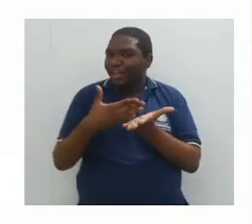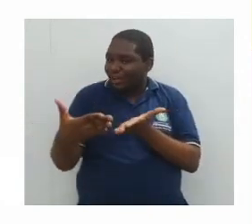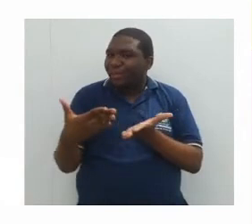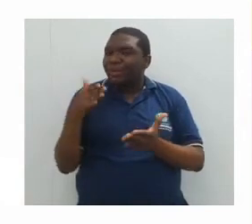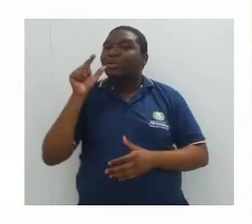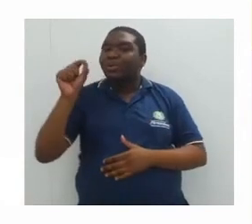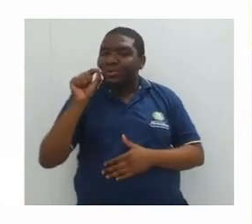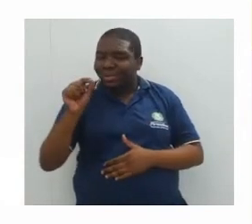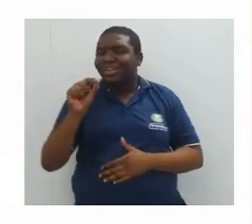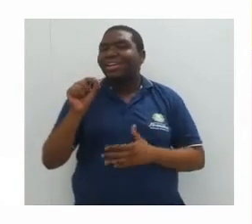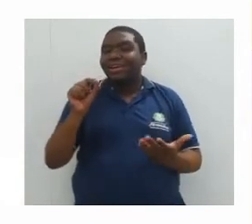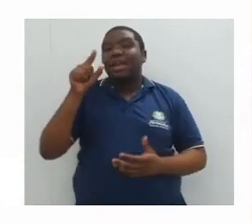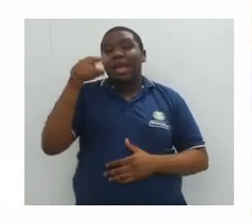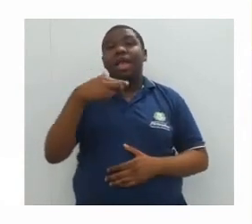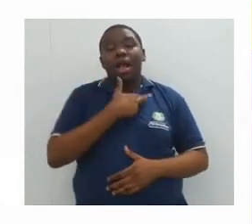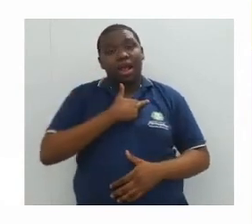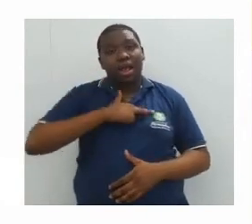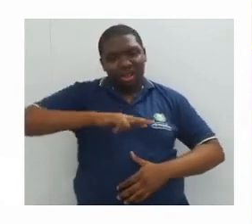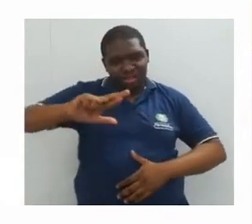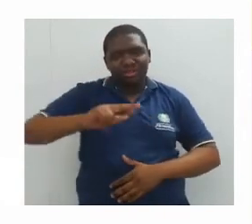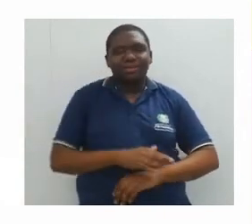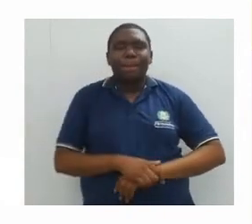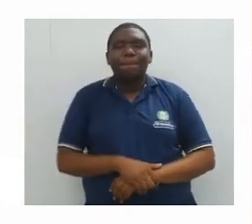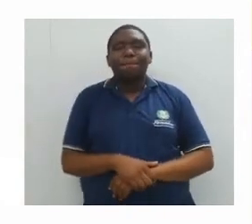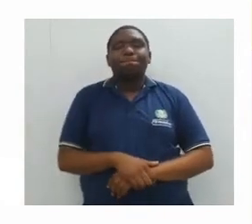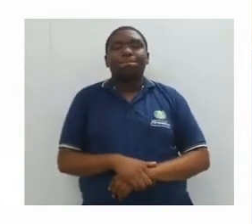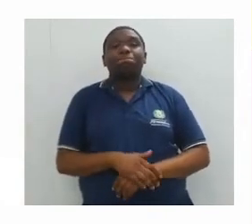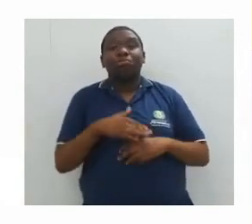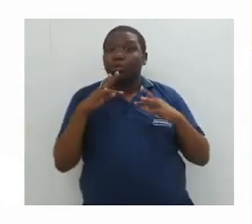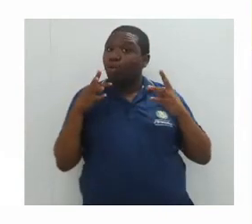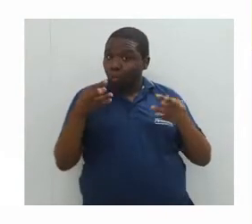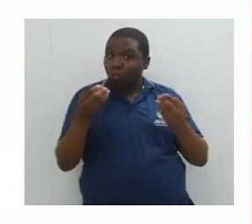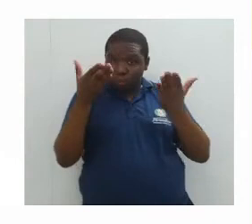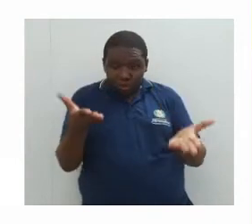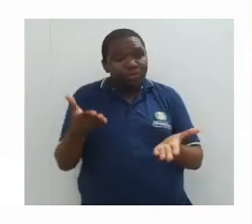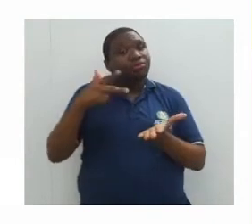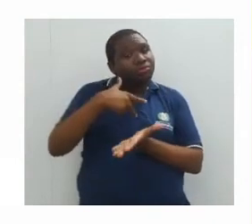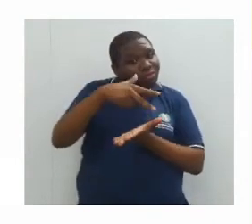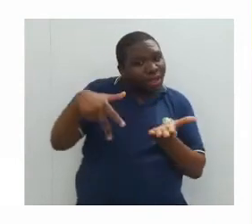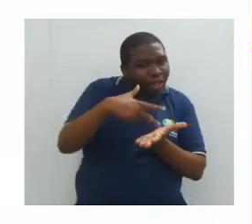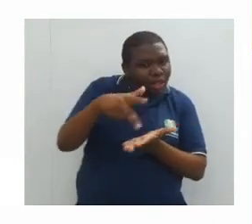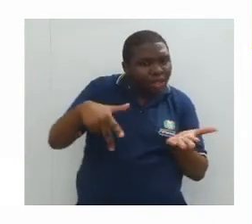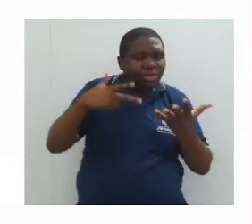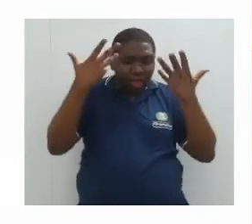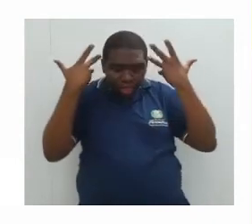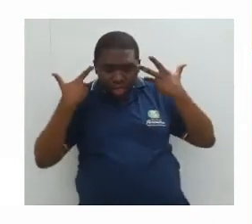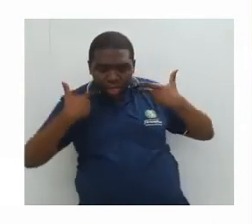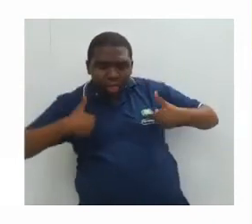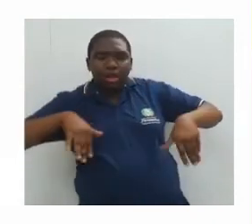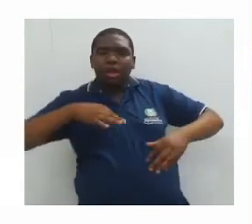é justamente a questão da religiosidade. Todas essas manifestações que tratam